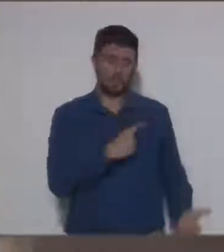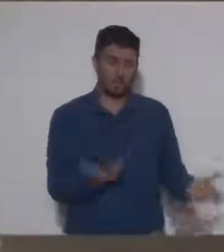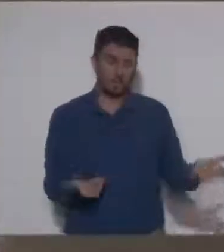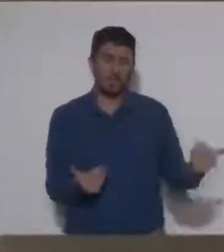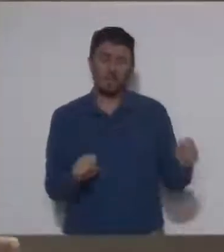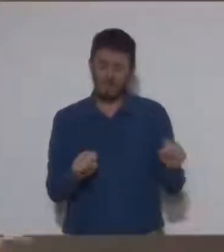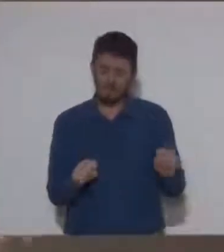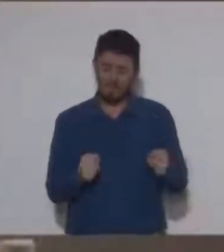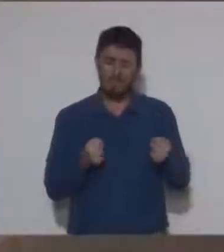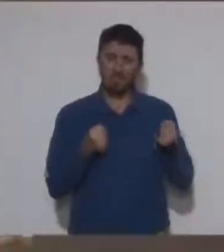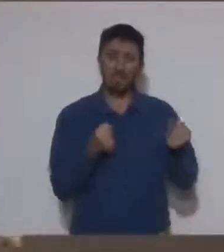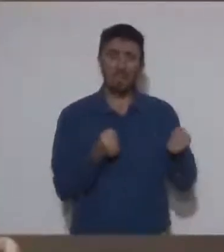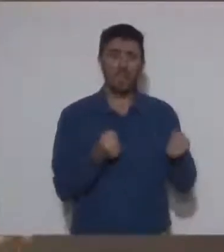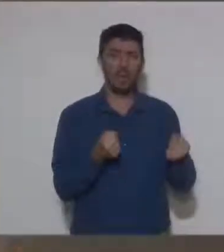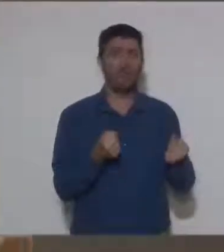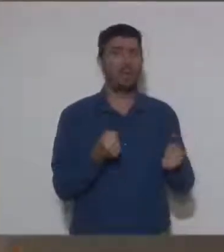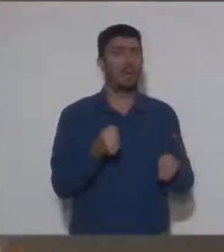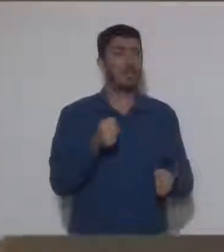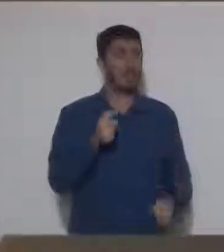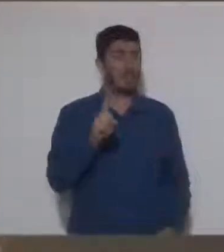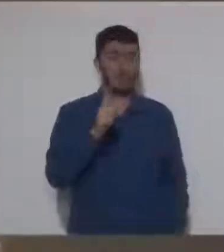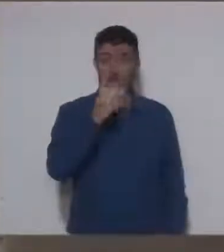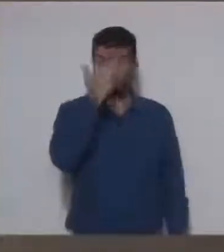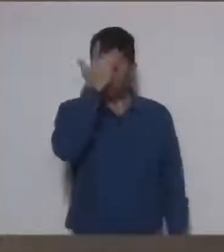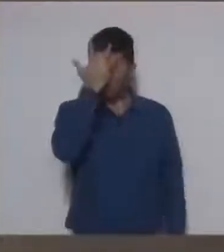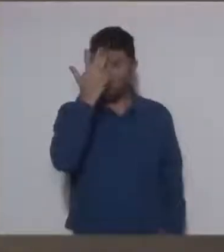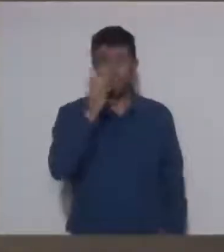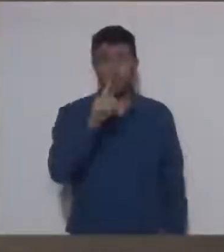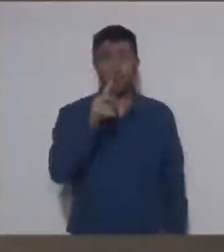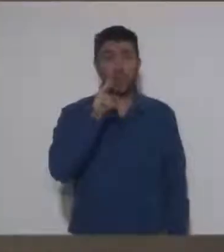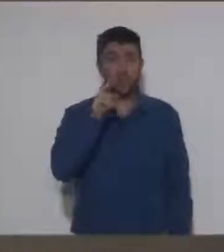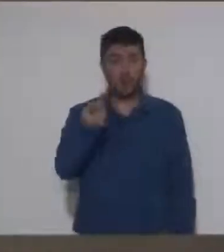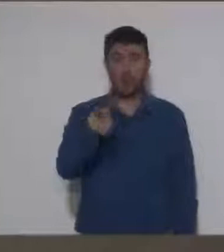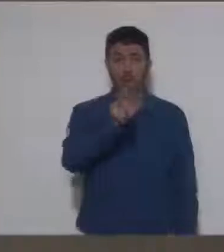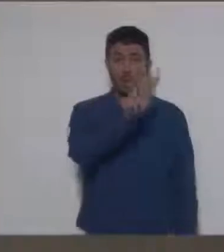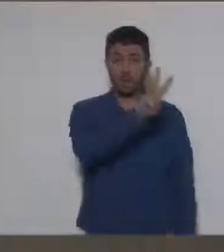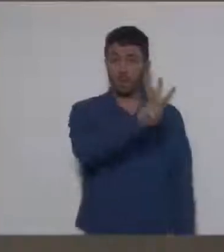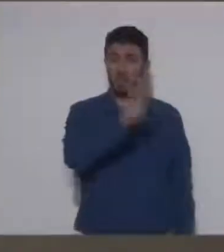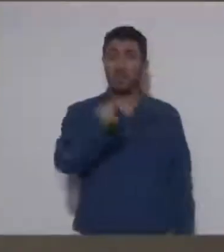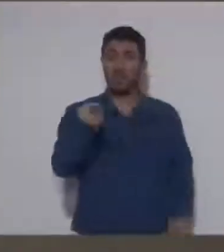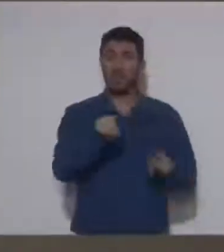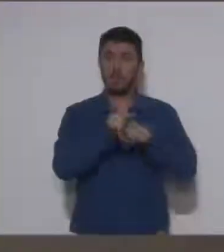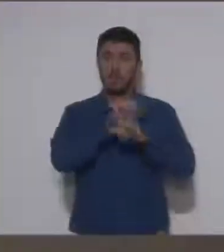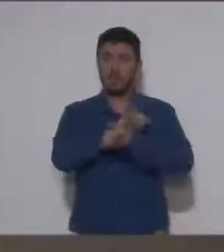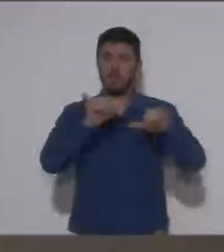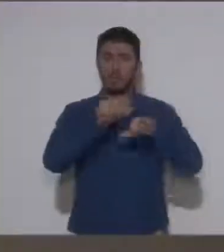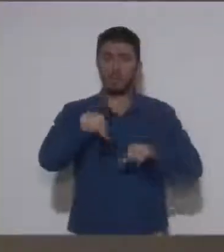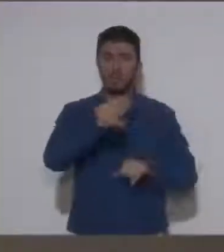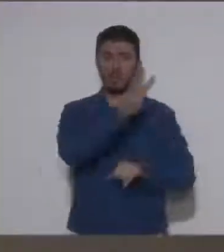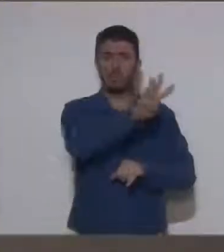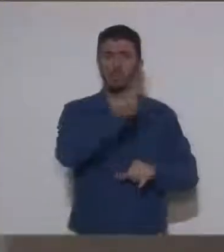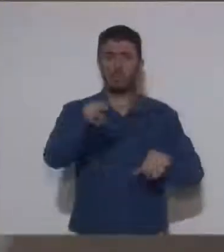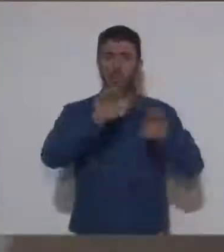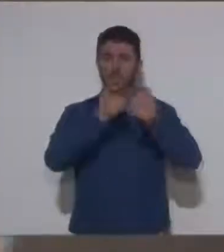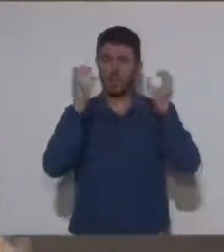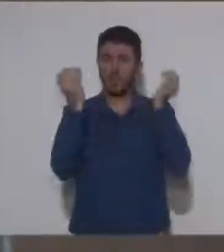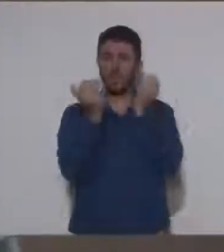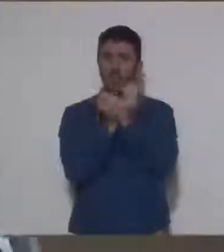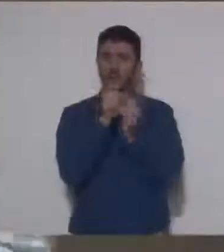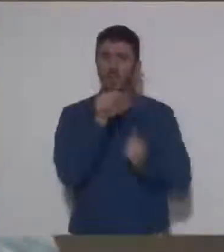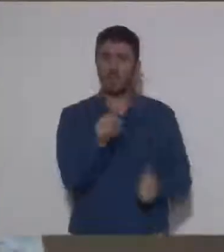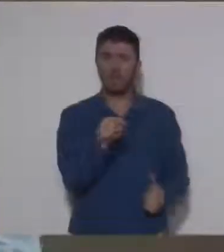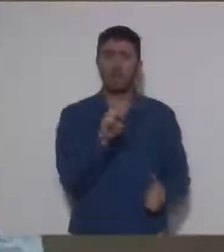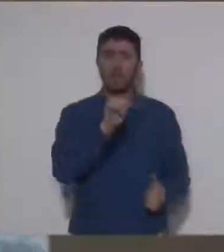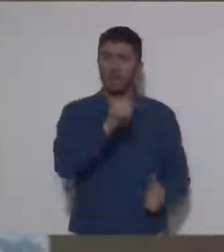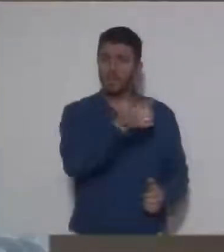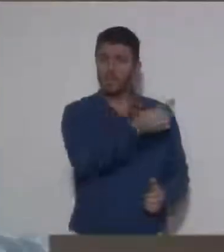vocês entrarem lá no site, eu vou falar agora, a gente vai divulgar também no site da Câmara. Se vocês quiserem participar